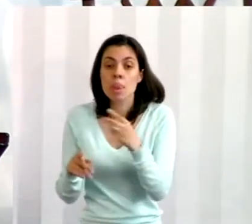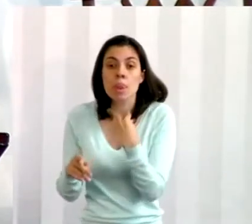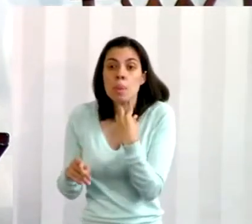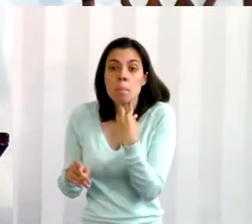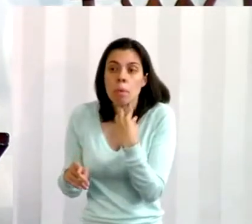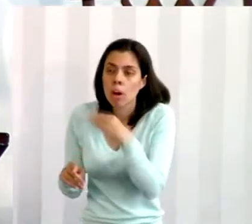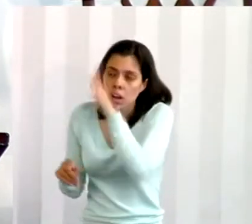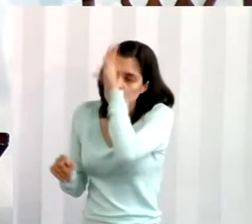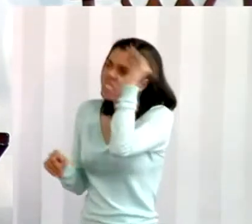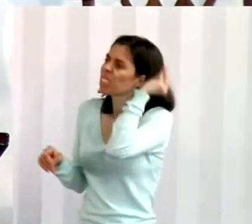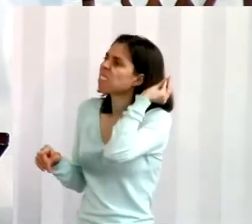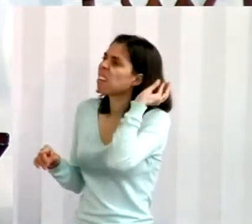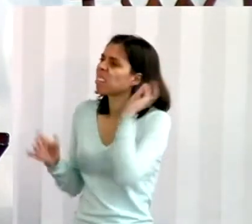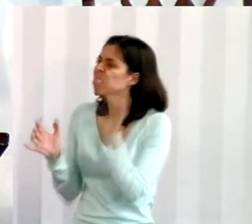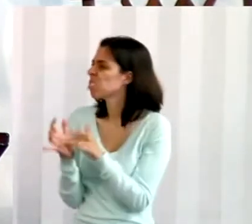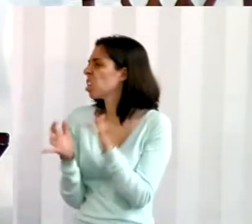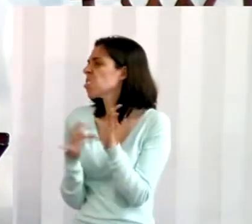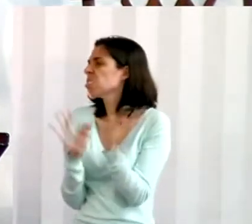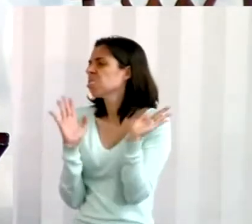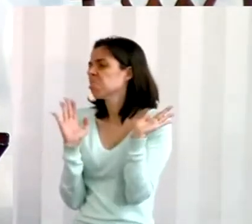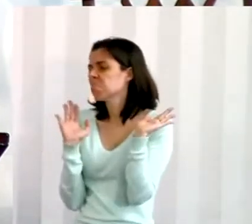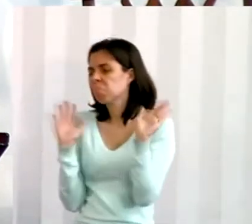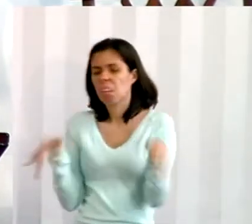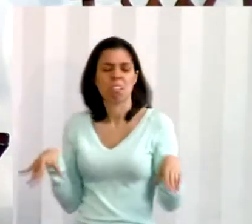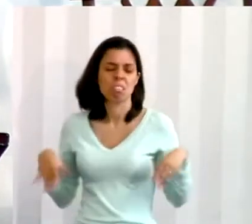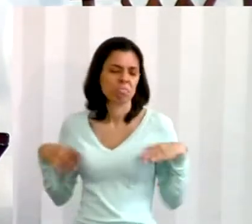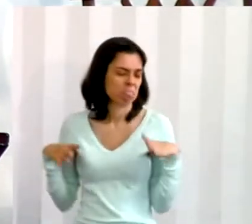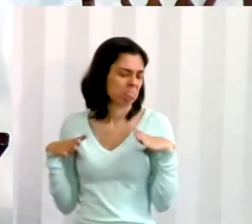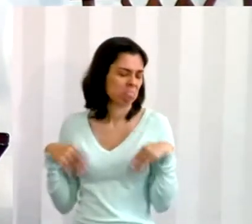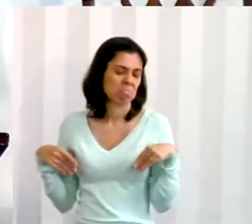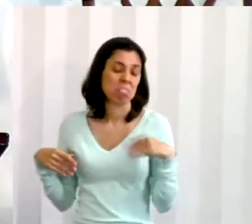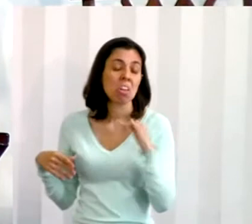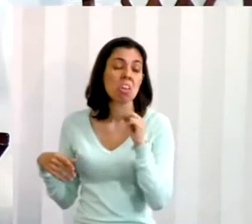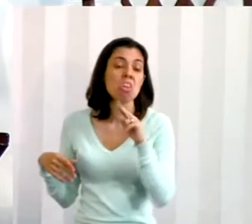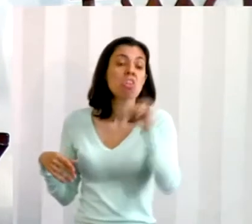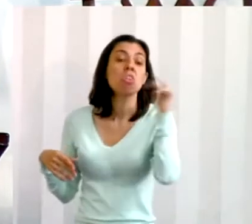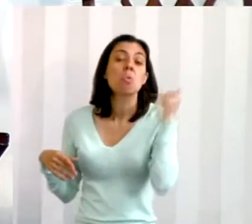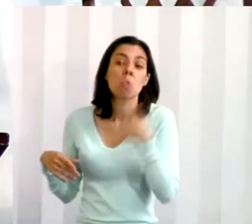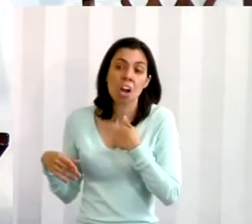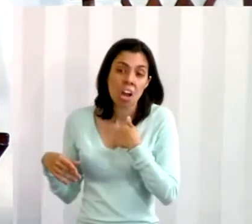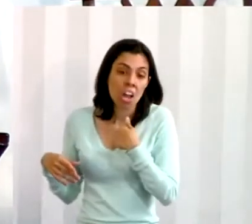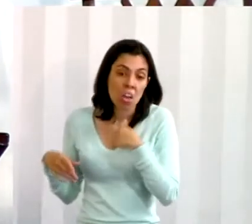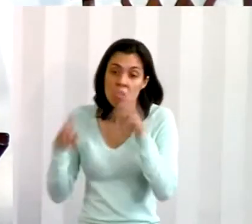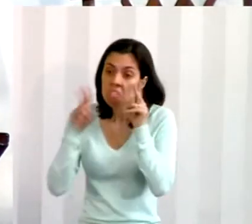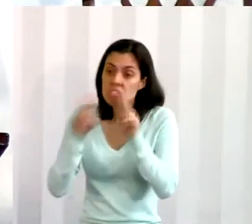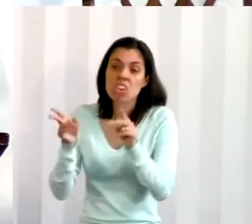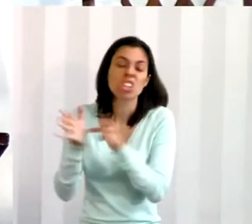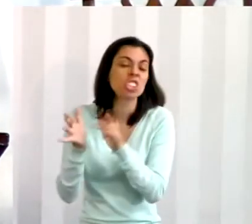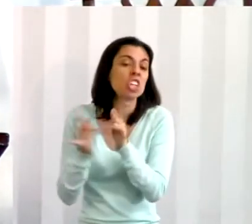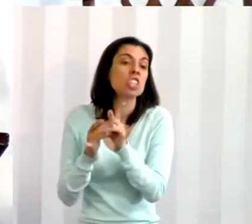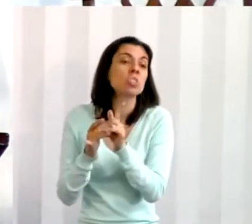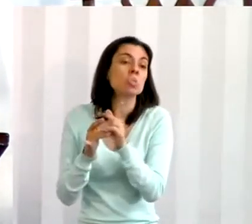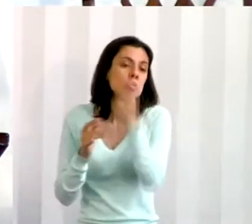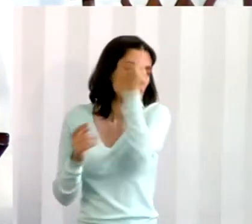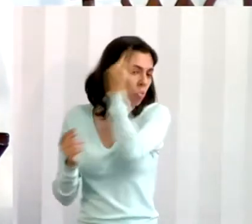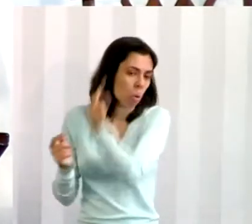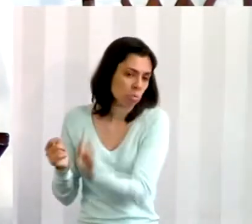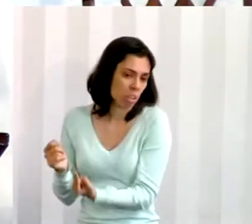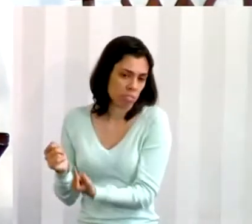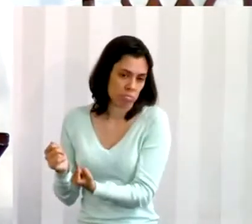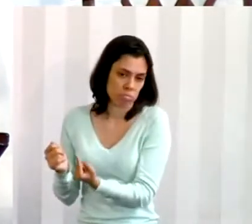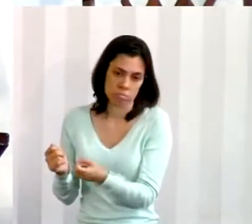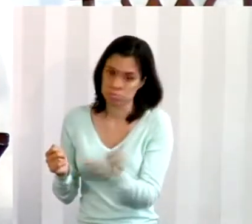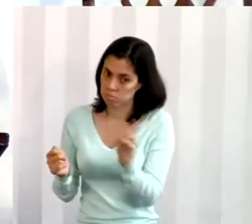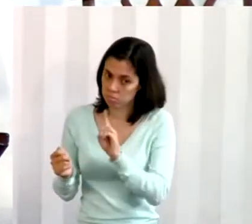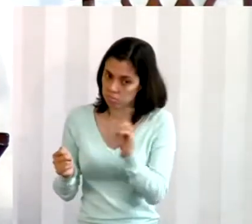a parousia acontecerá. A outra forma que nós temos aqui está no versículo 9: irmãos,